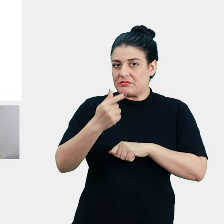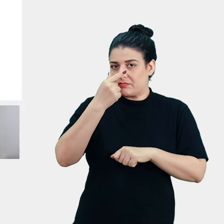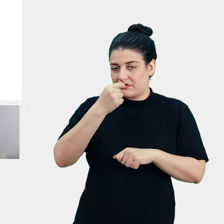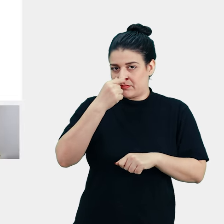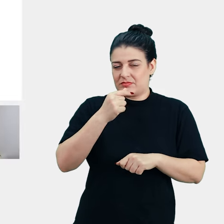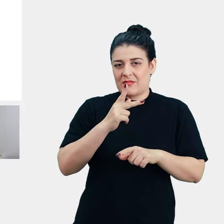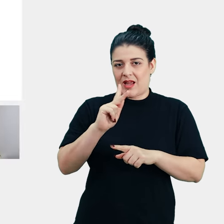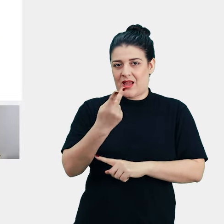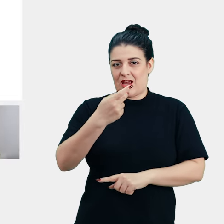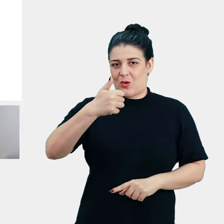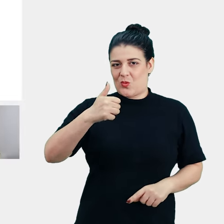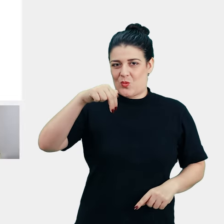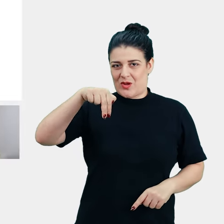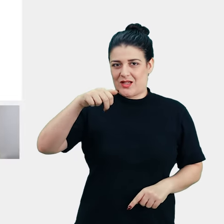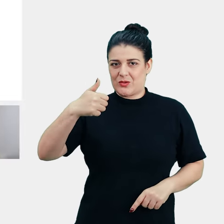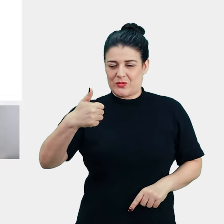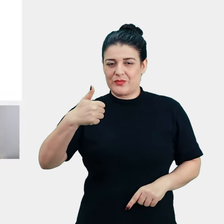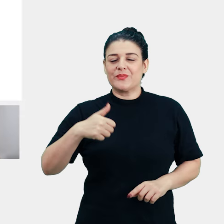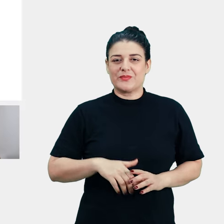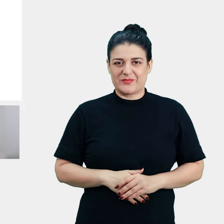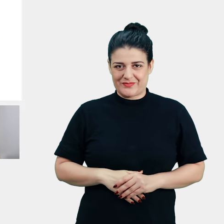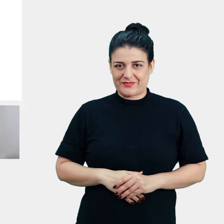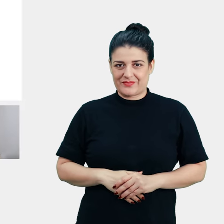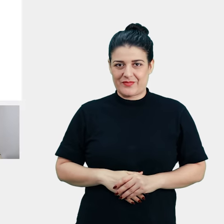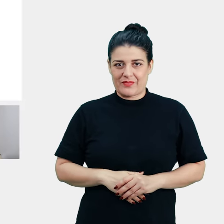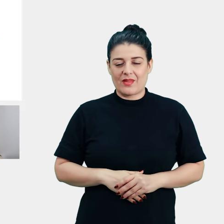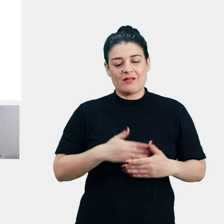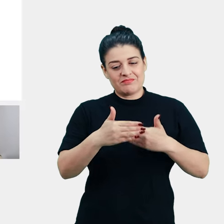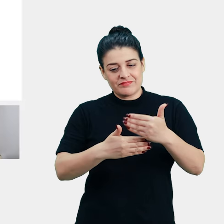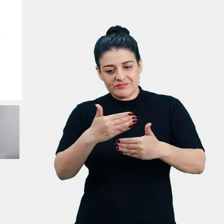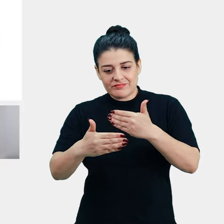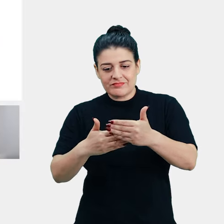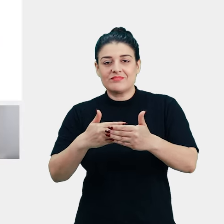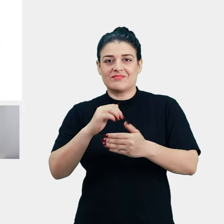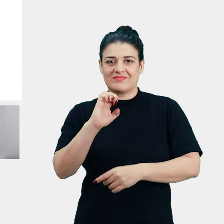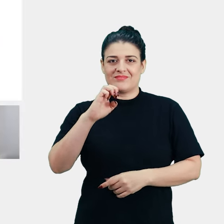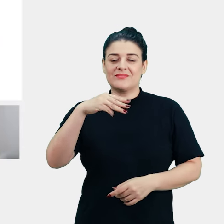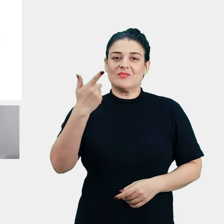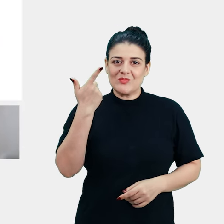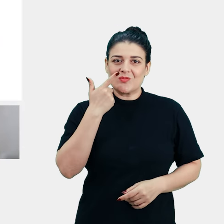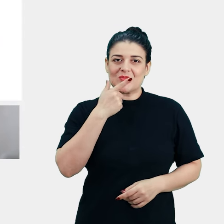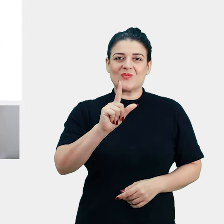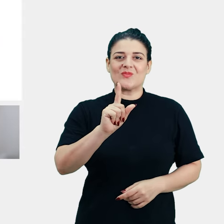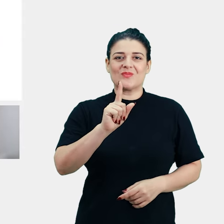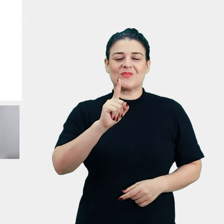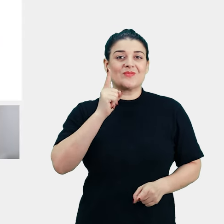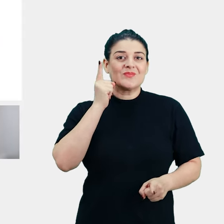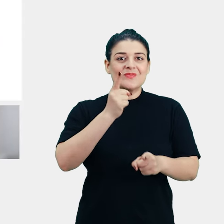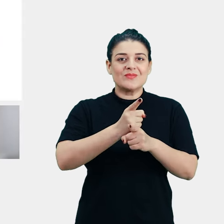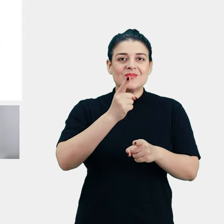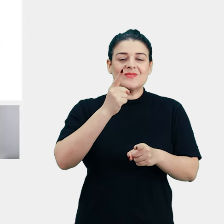vírus influenza H1N1, tá? E a partir da espectrometria de massas, eu consegui verificar